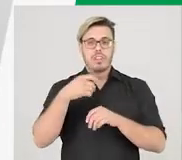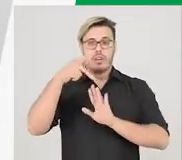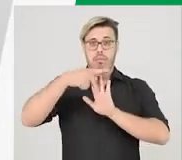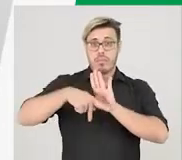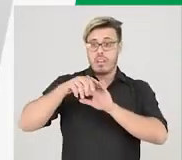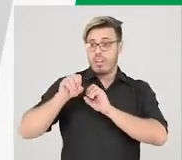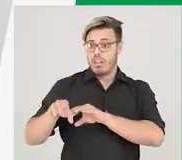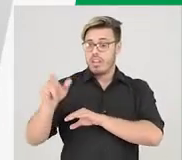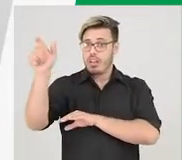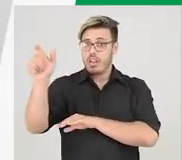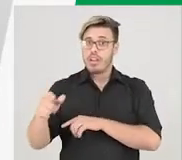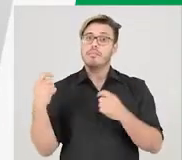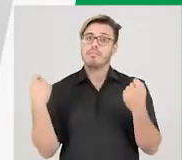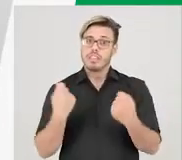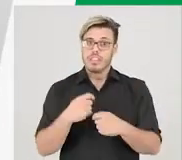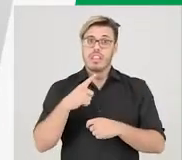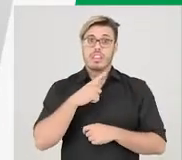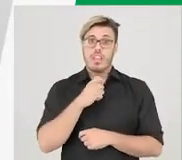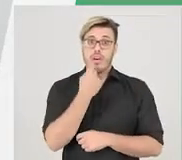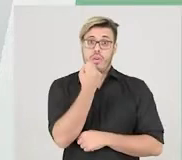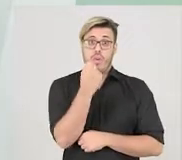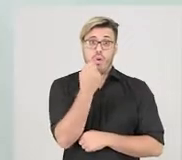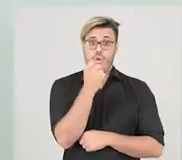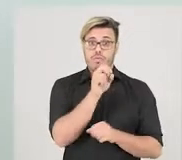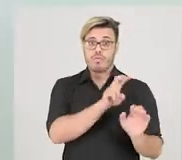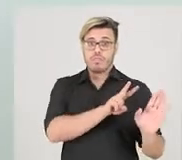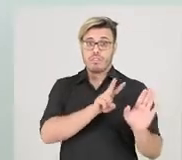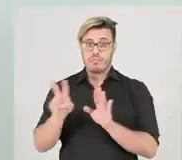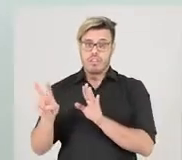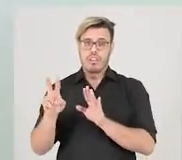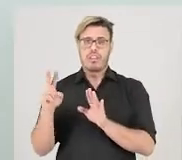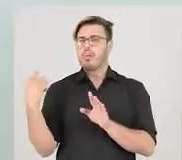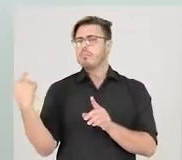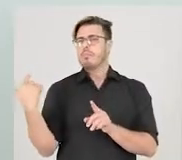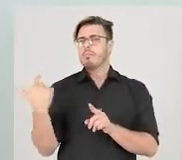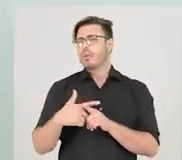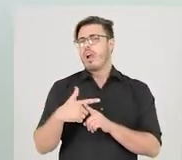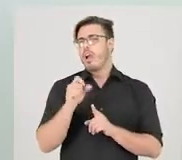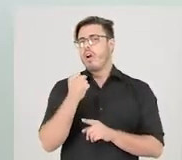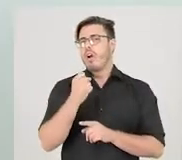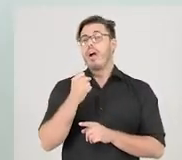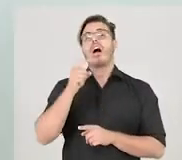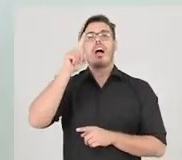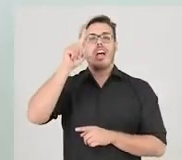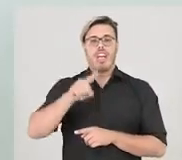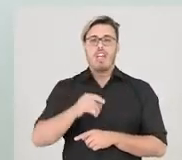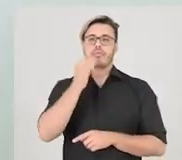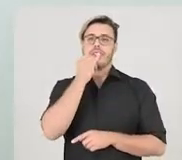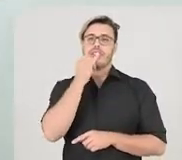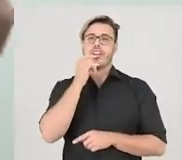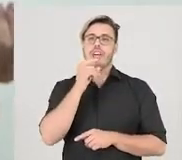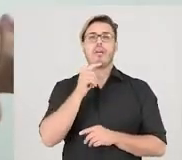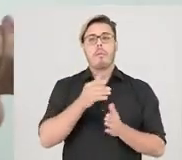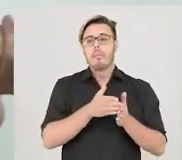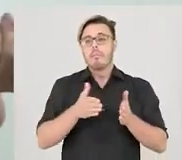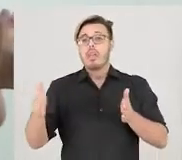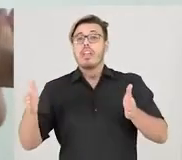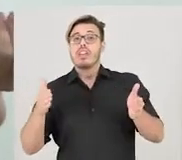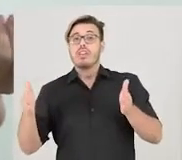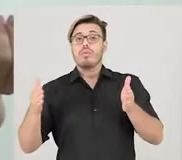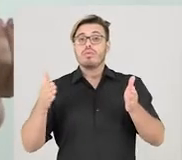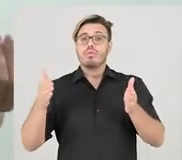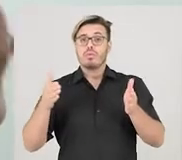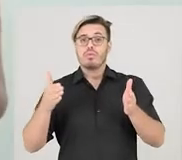semanas? Porque é o tempo de um bimestre. Como eu quero trabalhar os conteúdos e quero trabalhar as habilidades